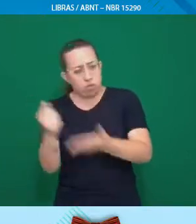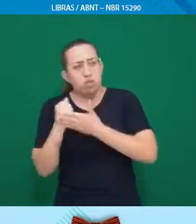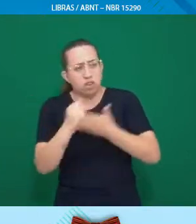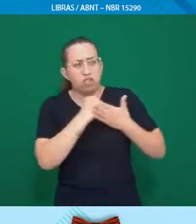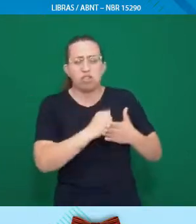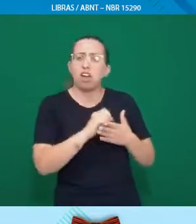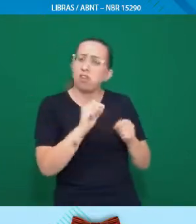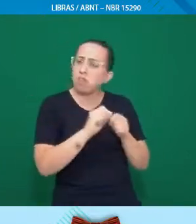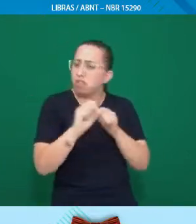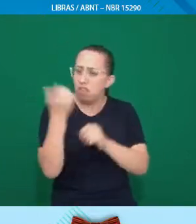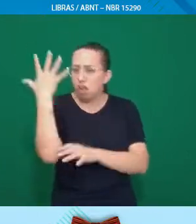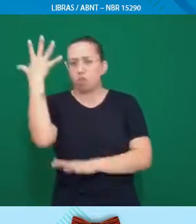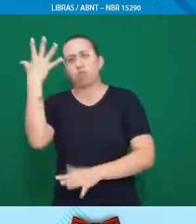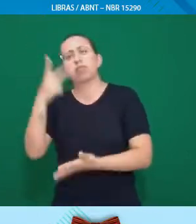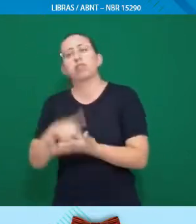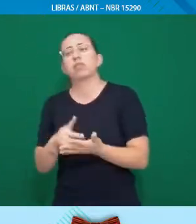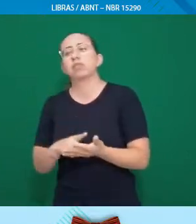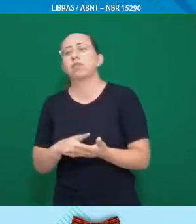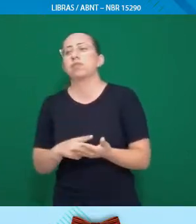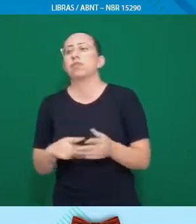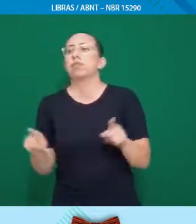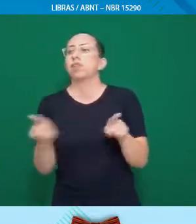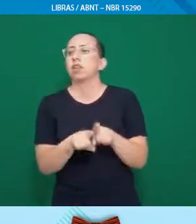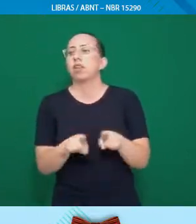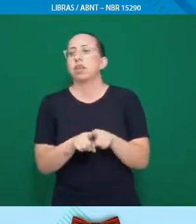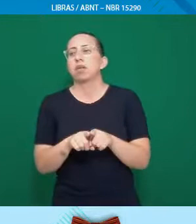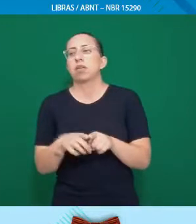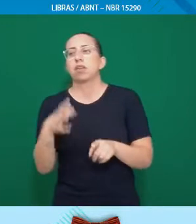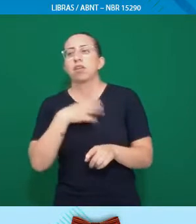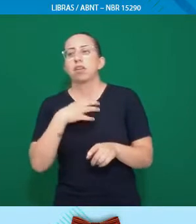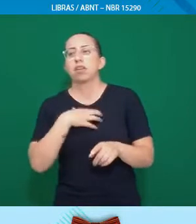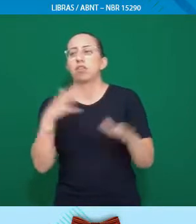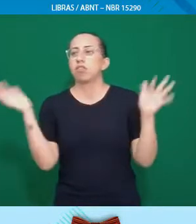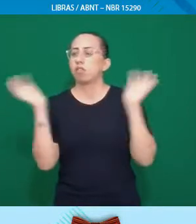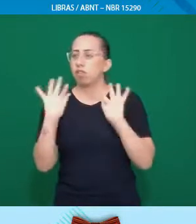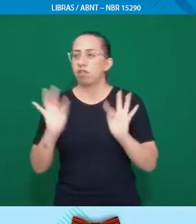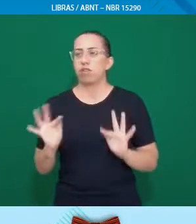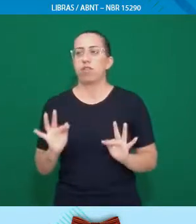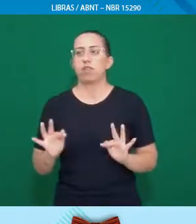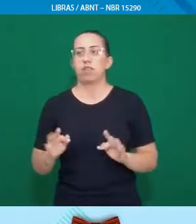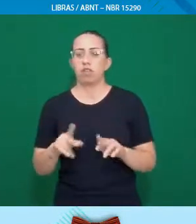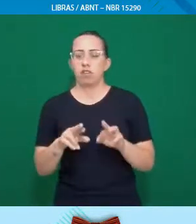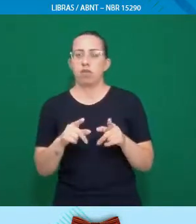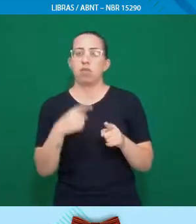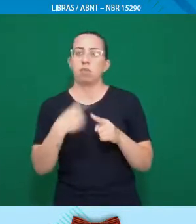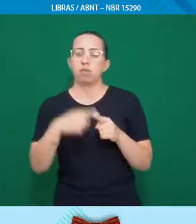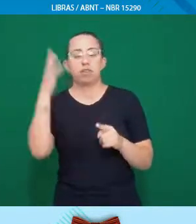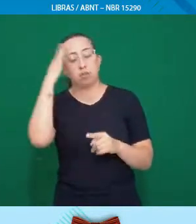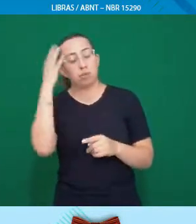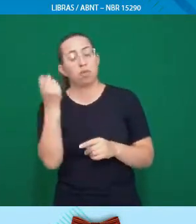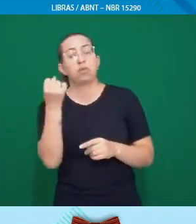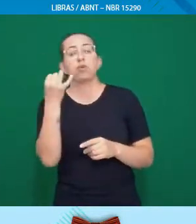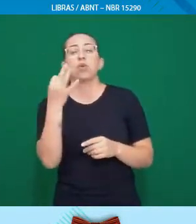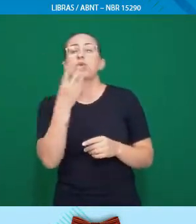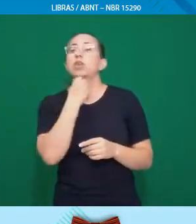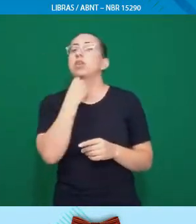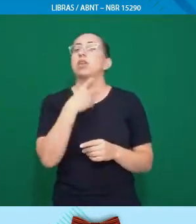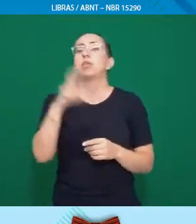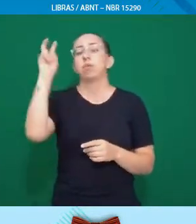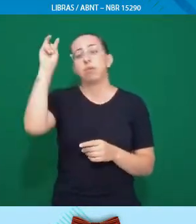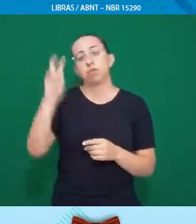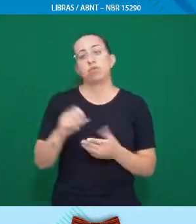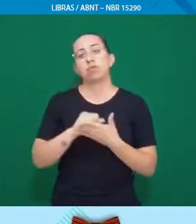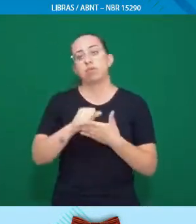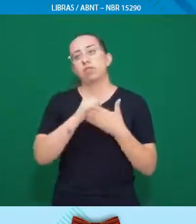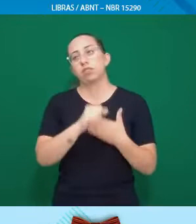um jeito de me ajudar então a gente também agia da mesma forma né Para nós sabemos o quanto é bom ser ajudado e eu